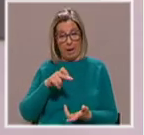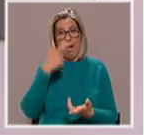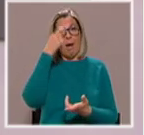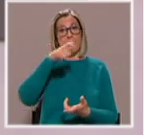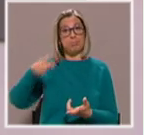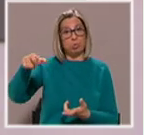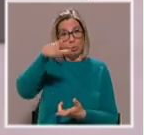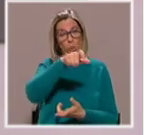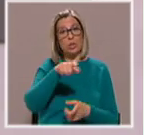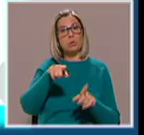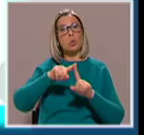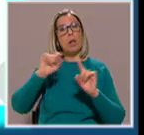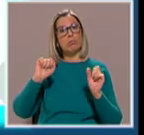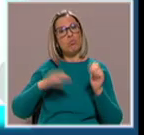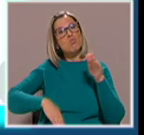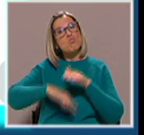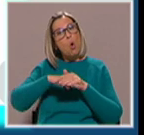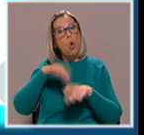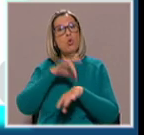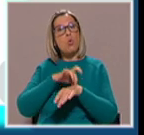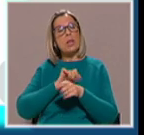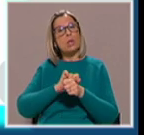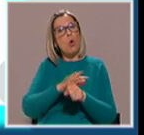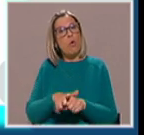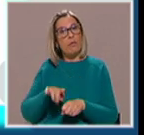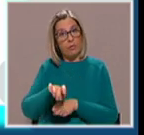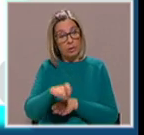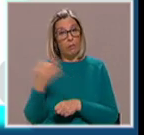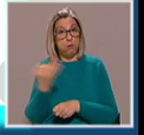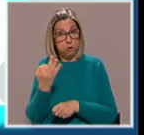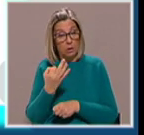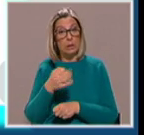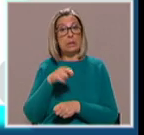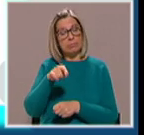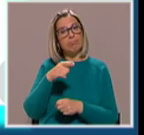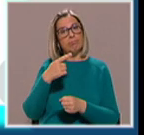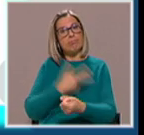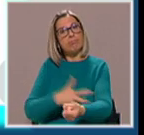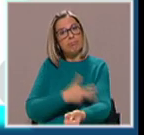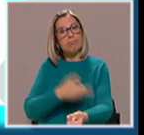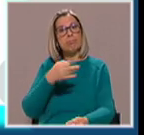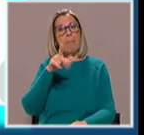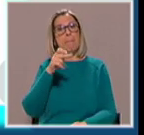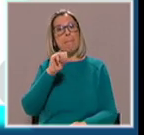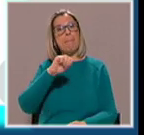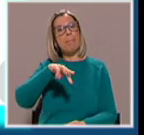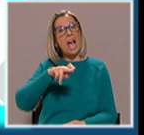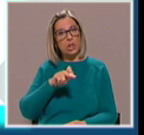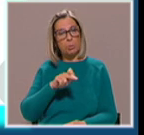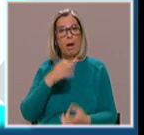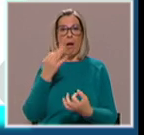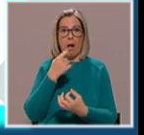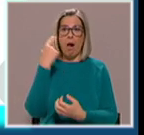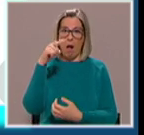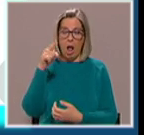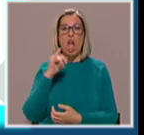para doentes recuperados da doença Covid-19. E porquê? Porque esta colheita está a ser feita pelo